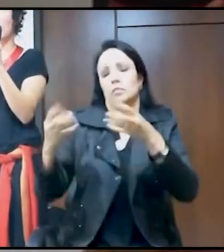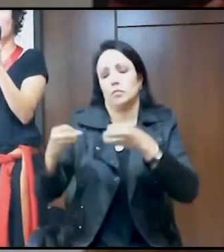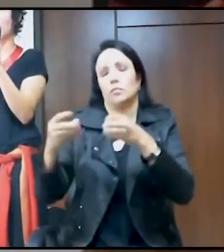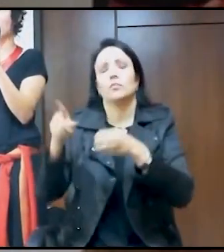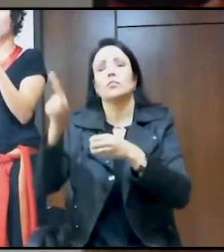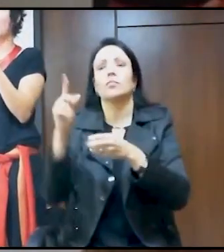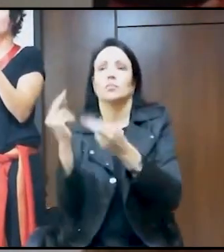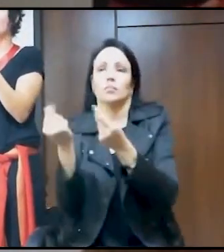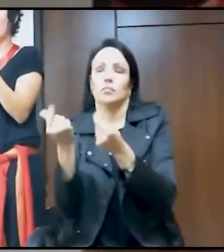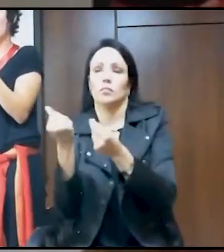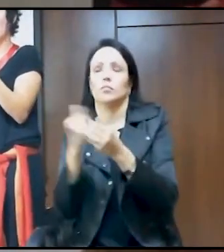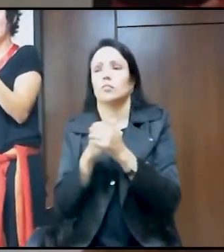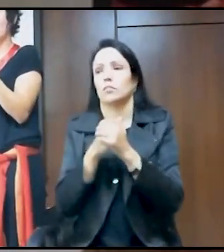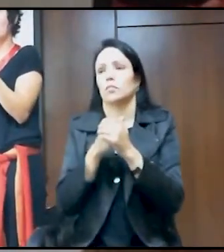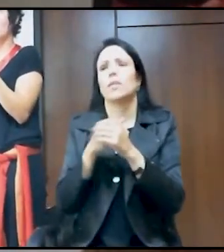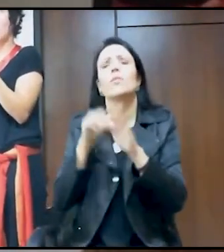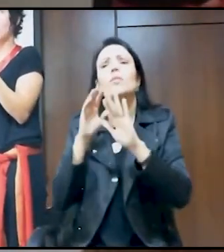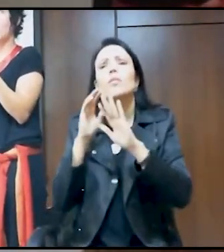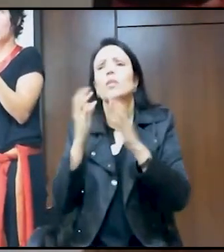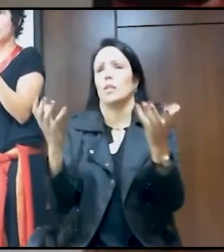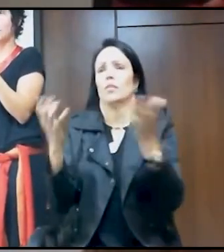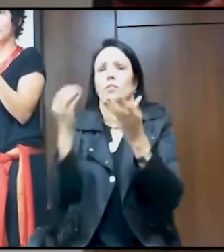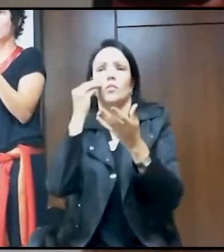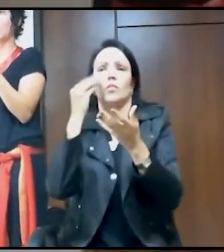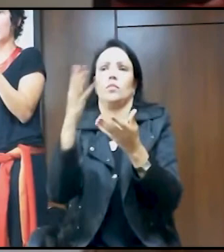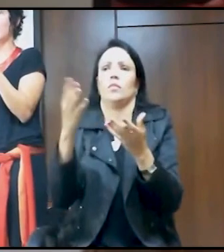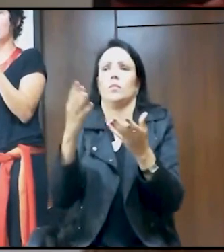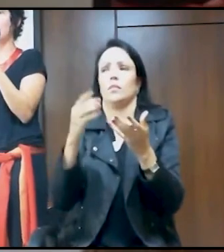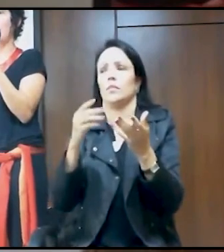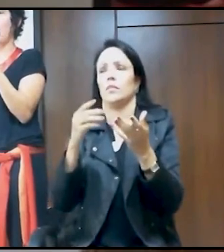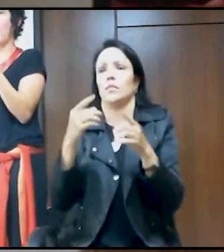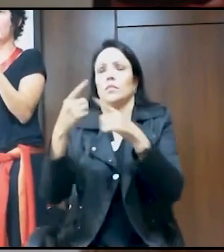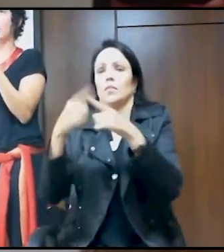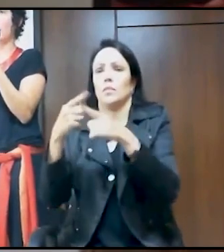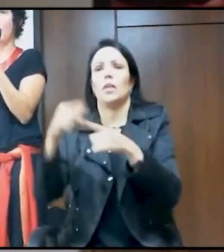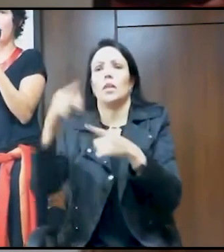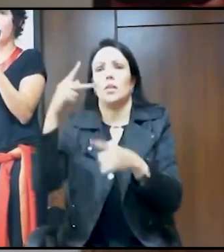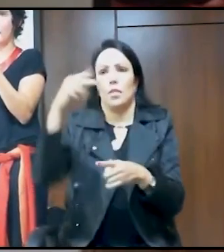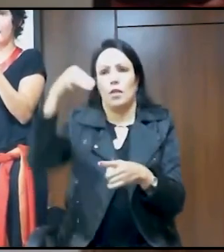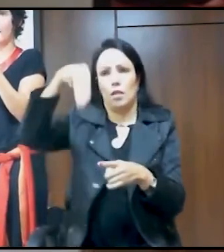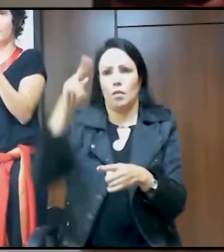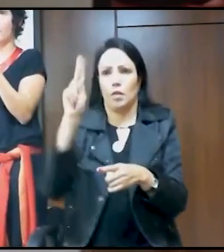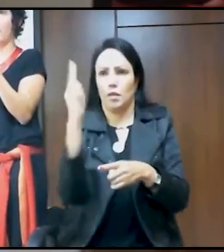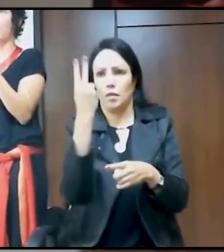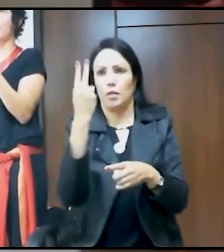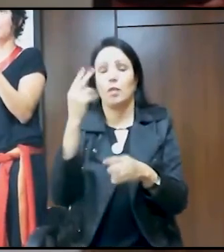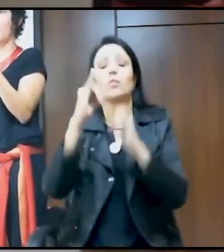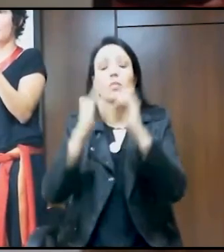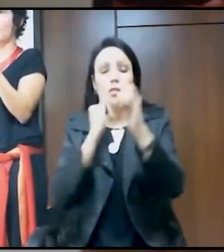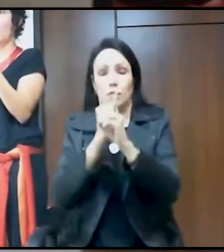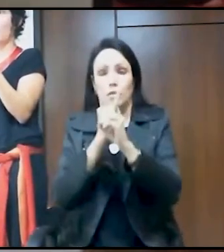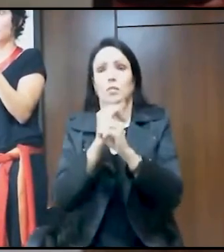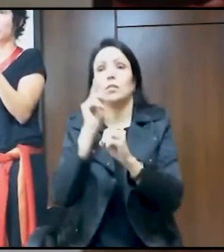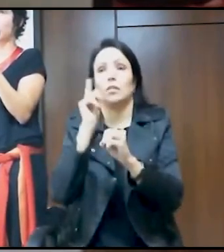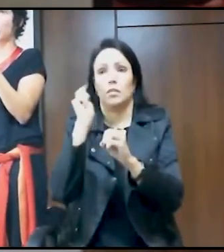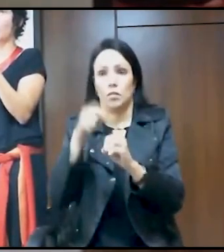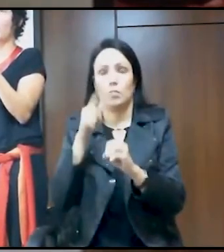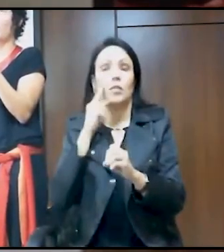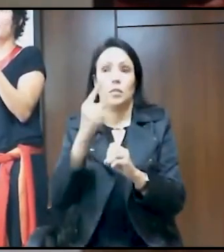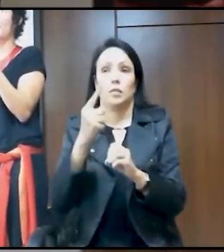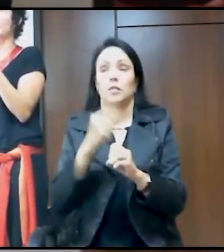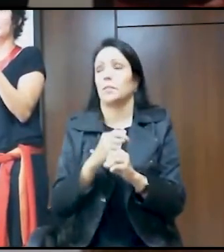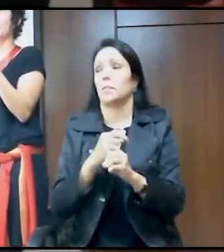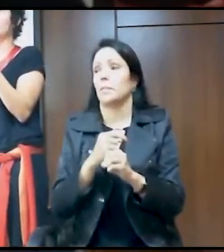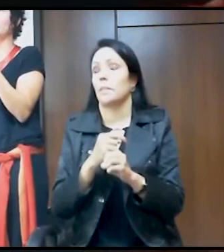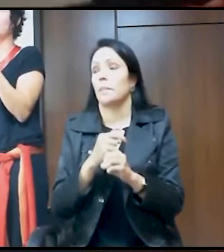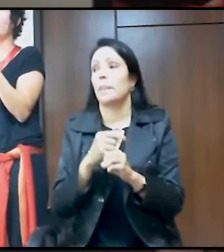aquele recurso. Só estou querendo mostrar isso para vocês. Isso está tudo num PMH, dá para olhar na internet também, direitinho como é que isso funciona.